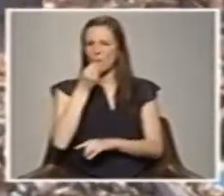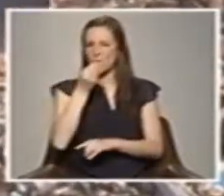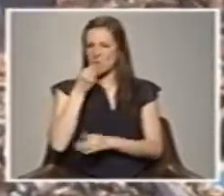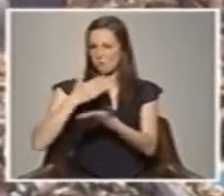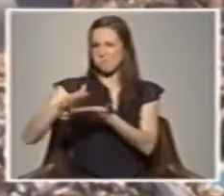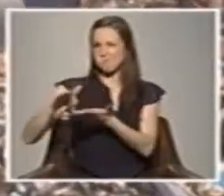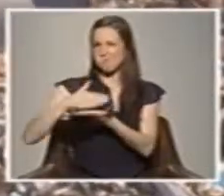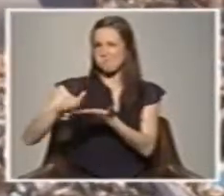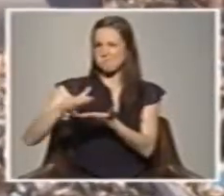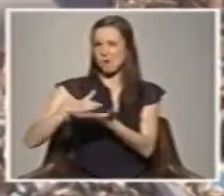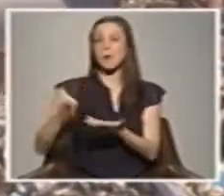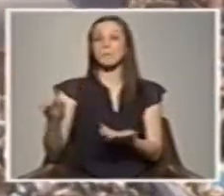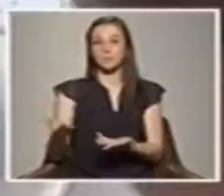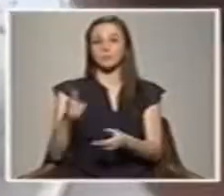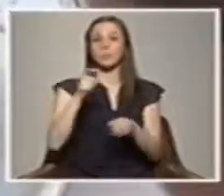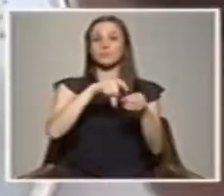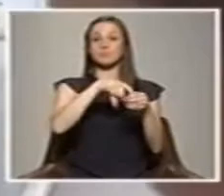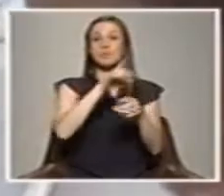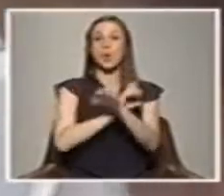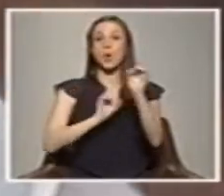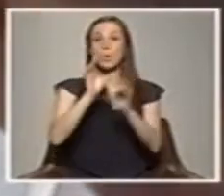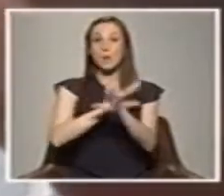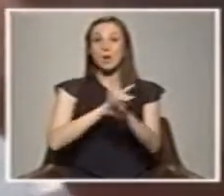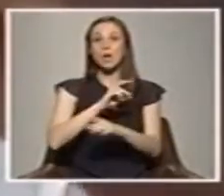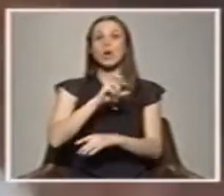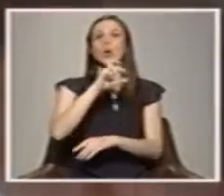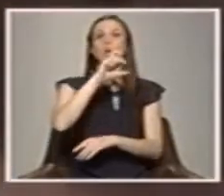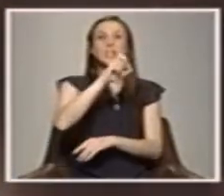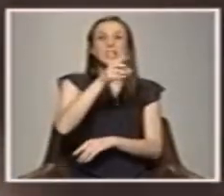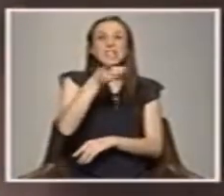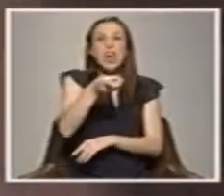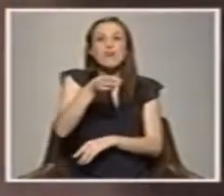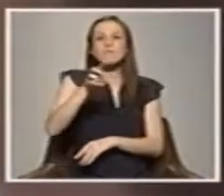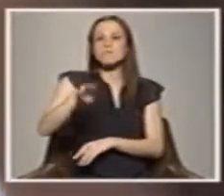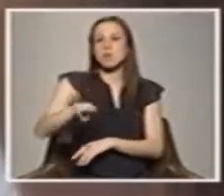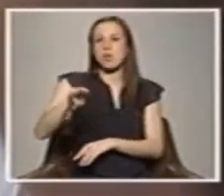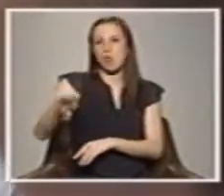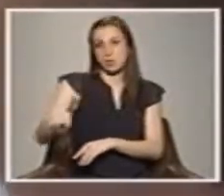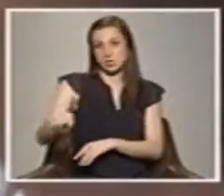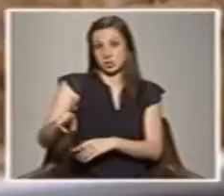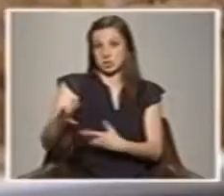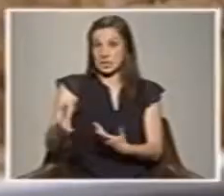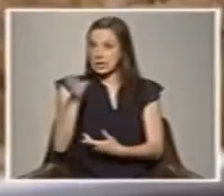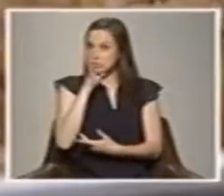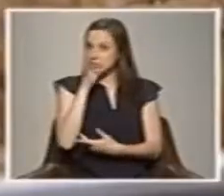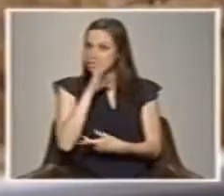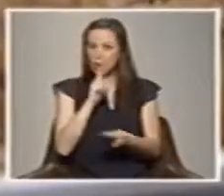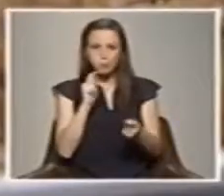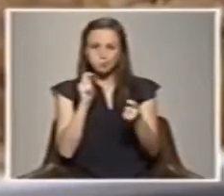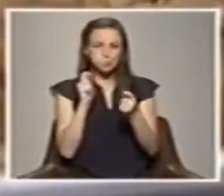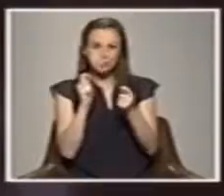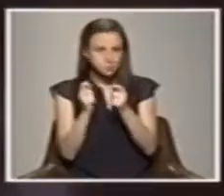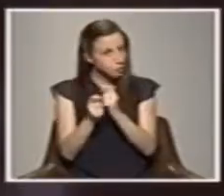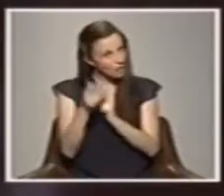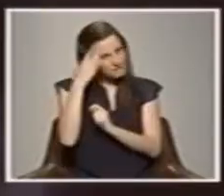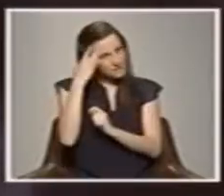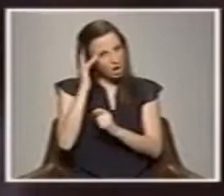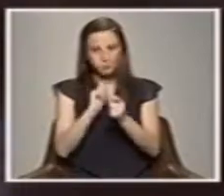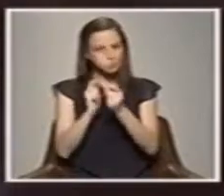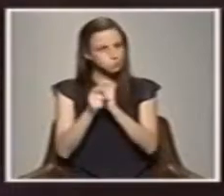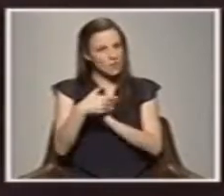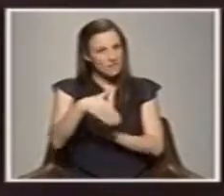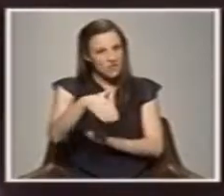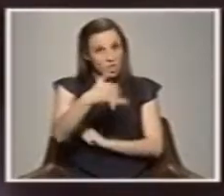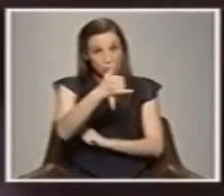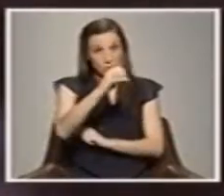Nos Estados-membros da União Europeia serão 89 milhões. E se não mudarmos consciências até lá, em